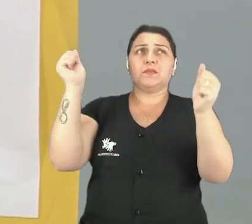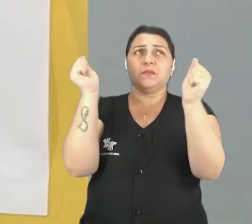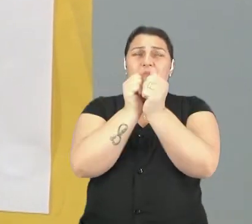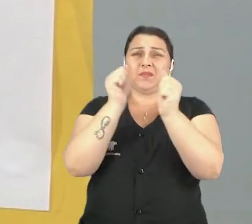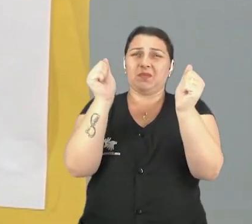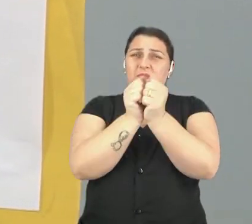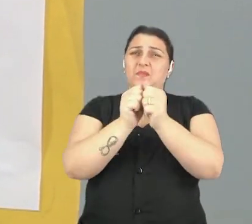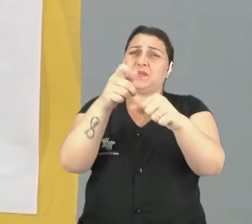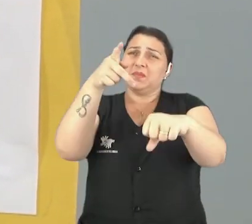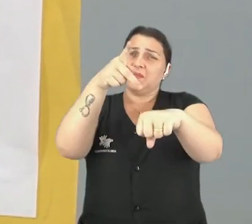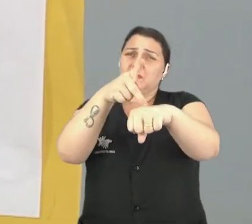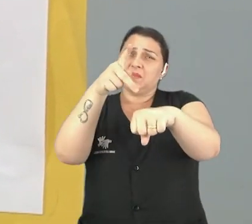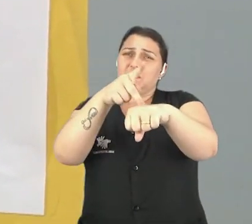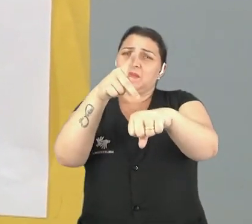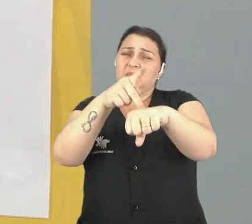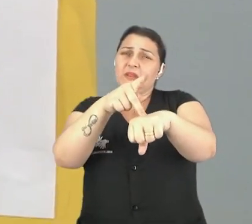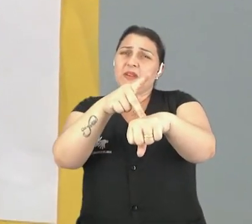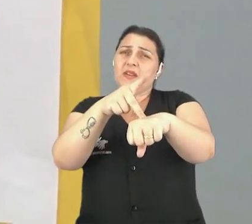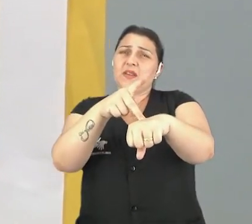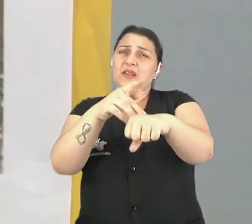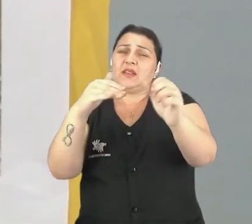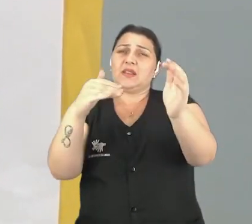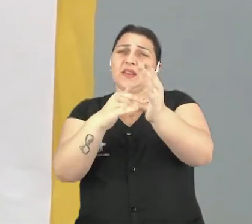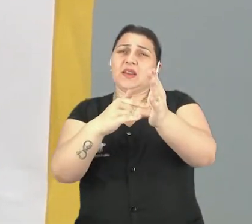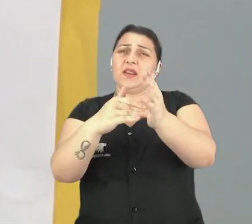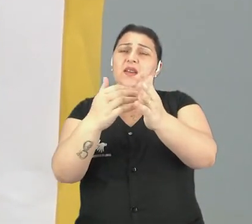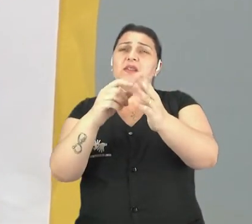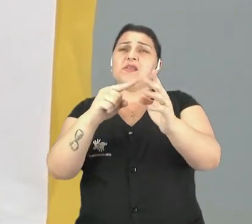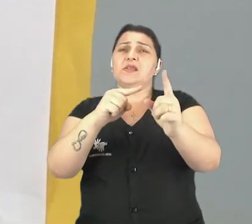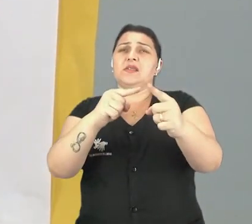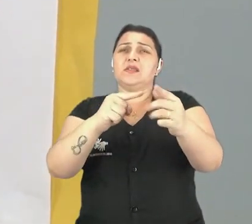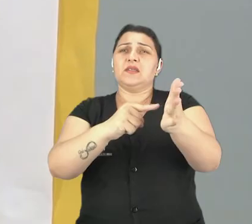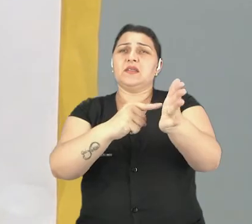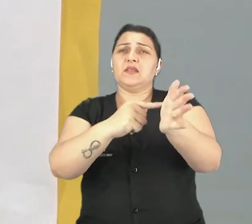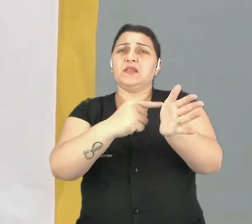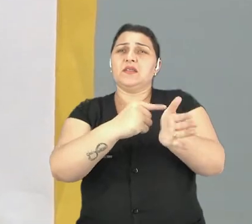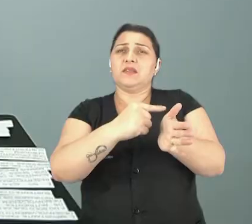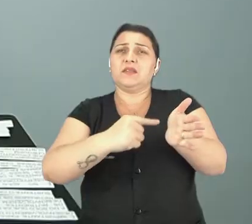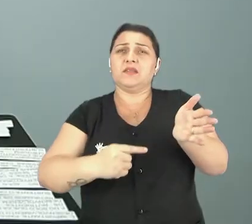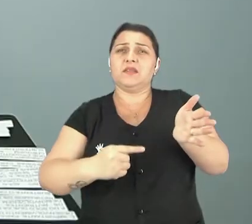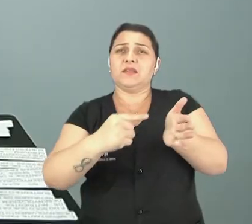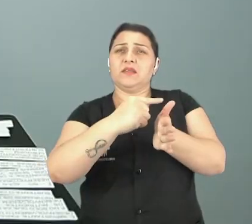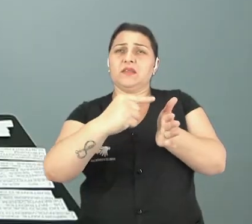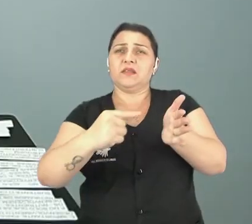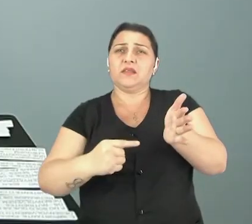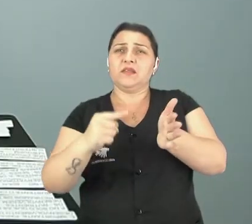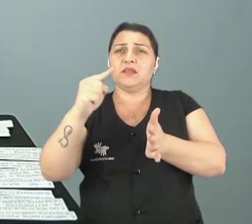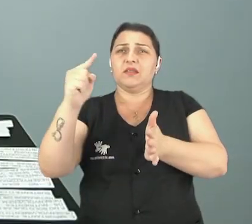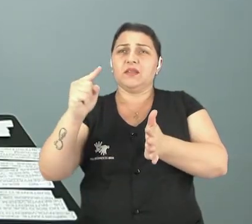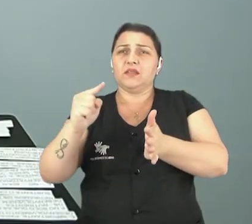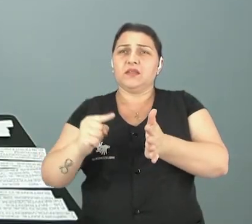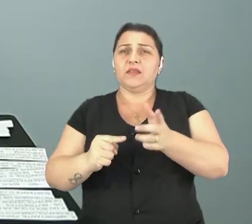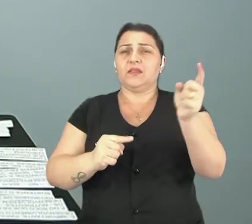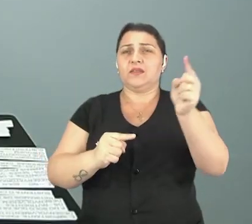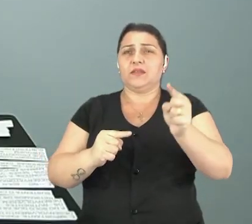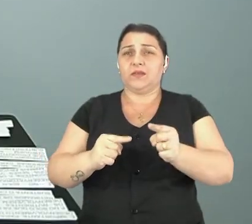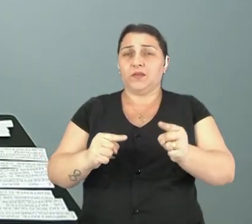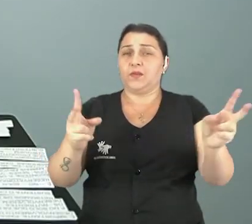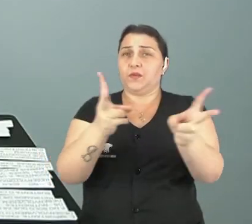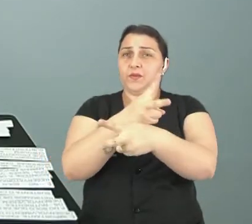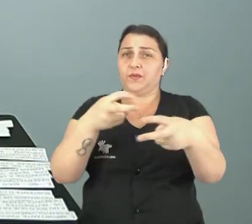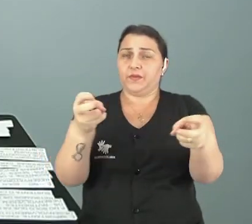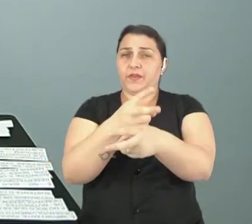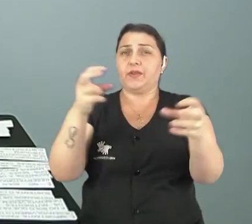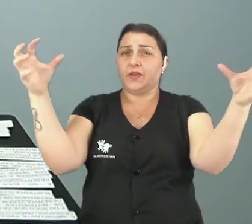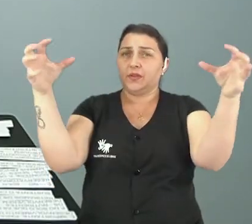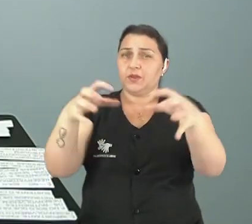vão bater na rocha até ela começar a rachar. Então, com essas rachaduras, o